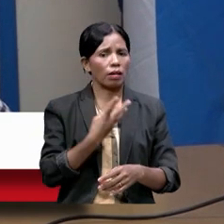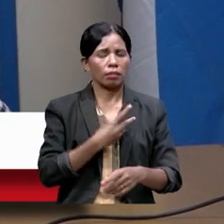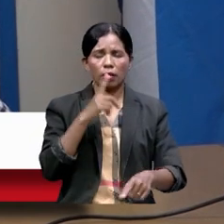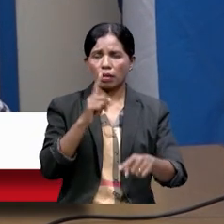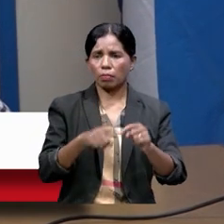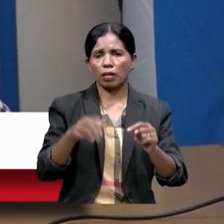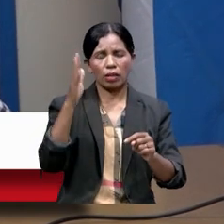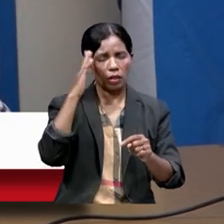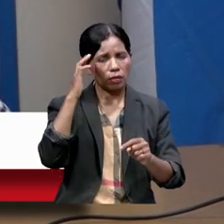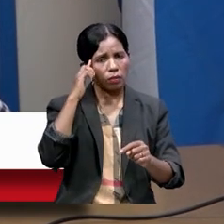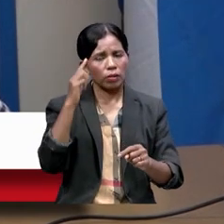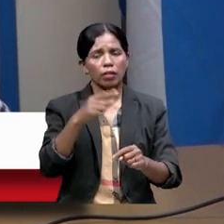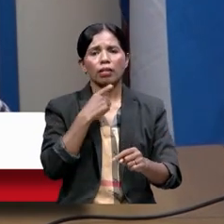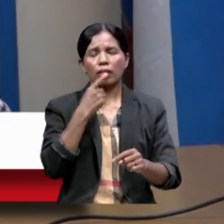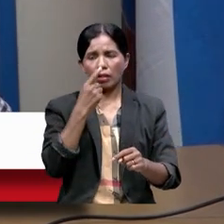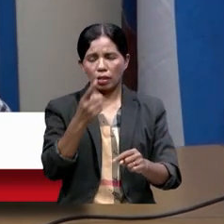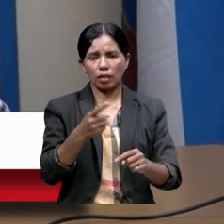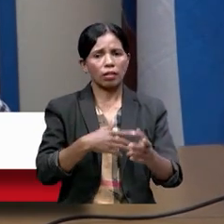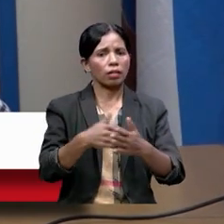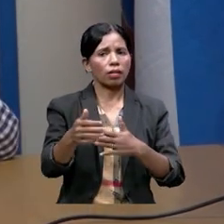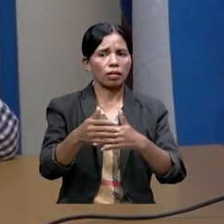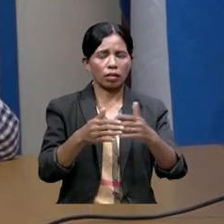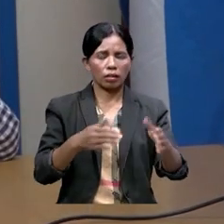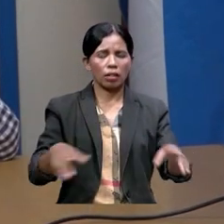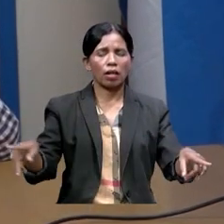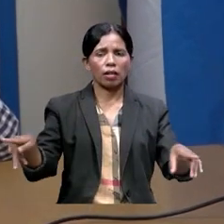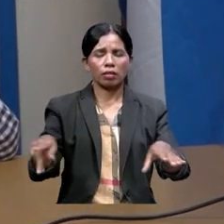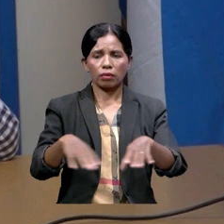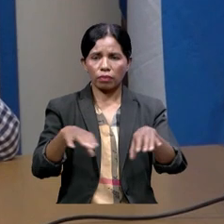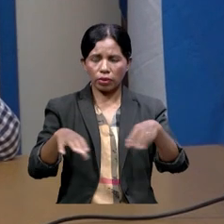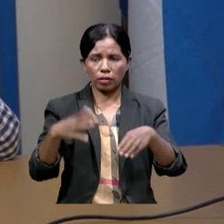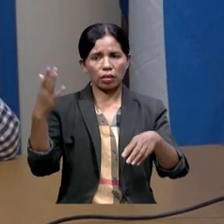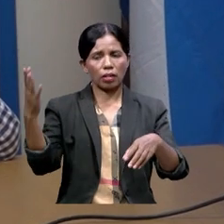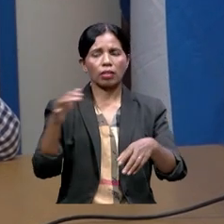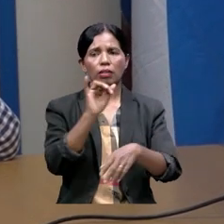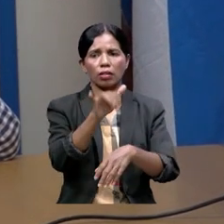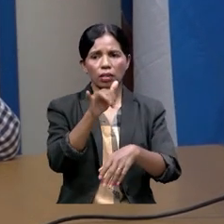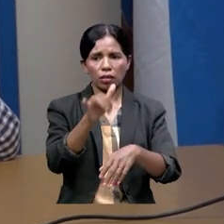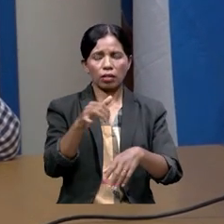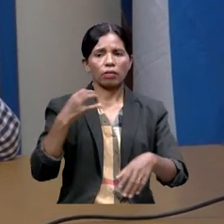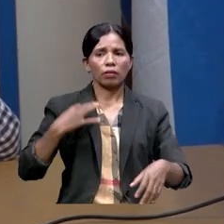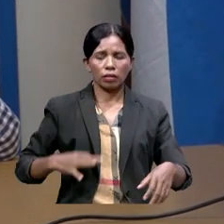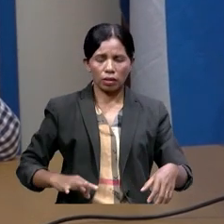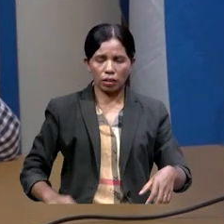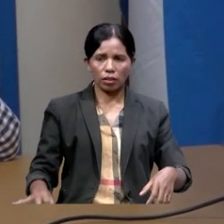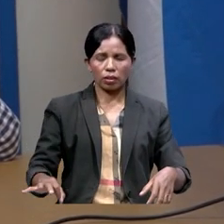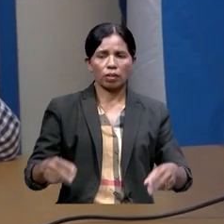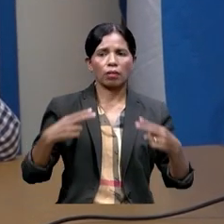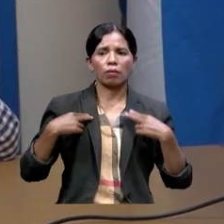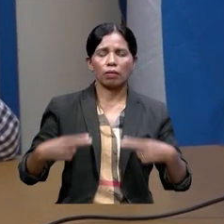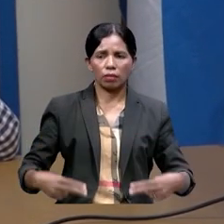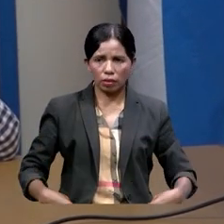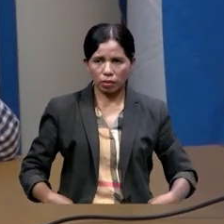de hankatak se kedar hola posisaun ida atu a sita dit fraternidade humana